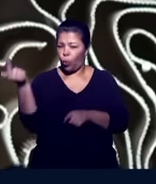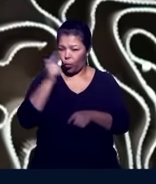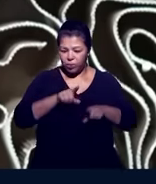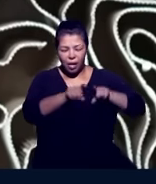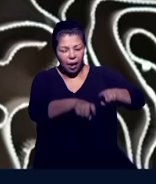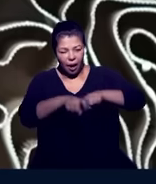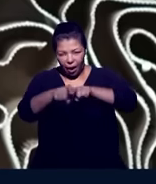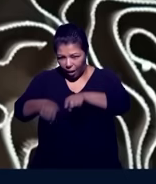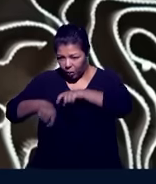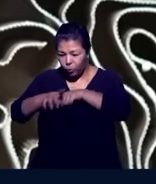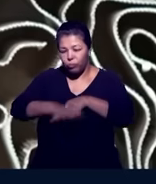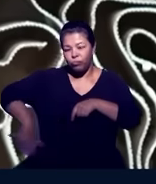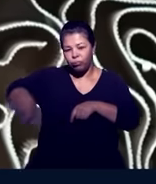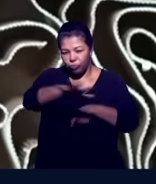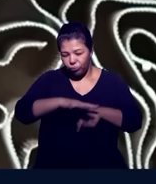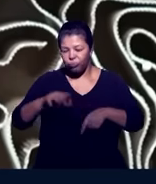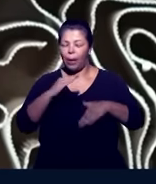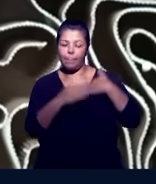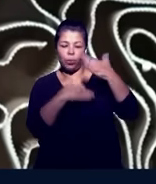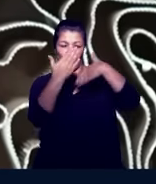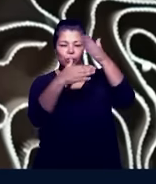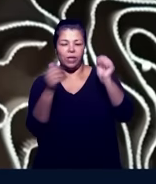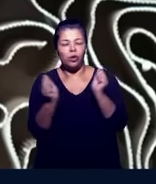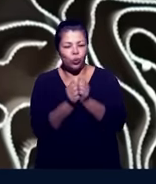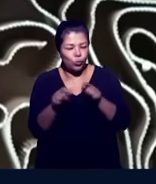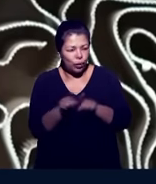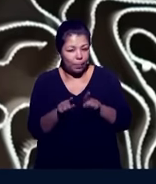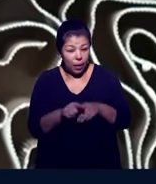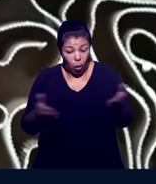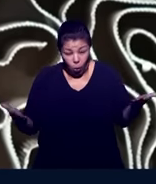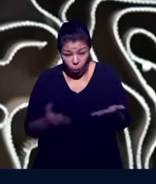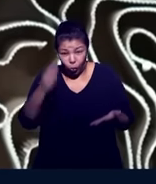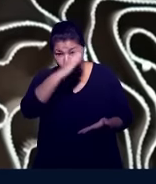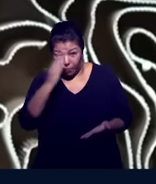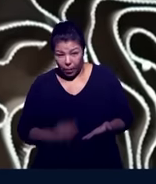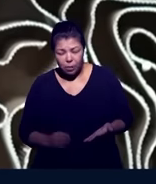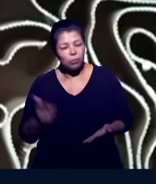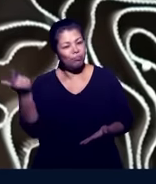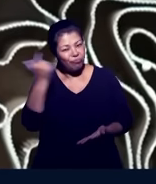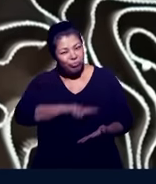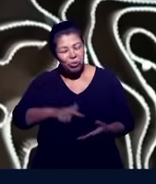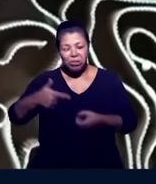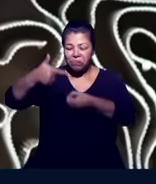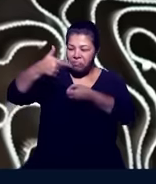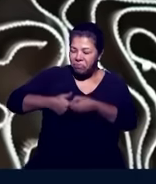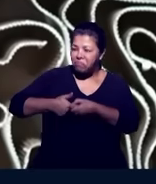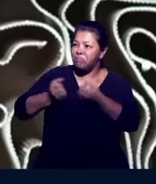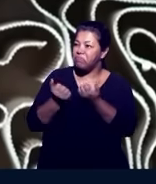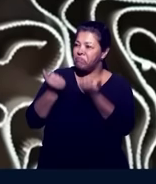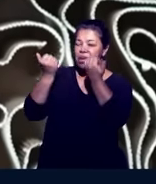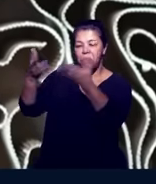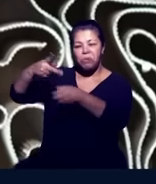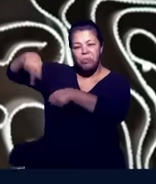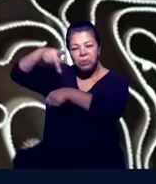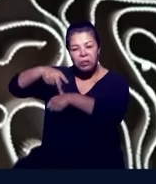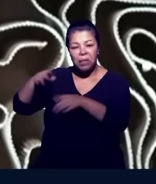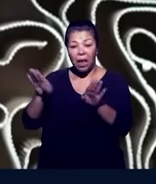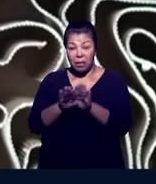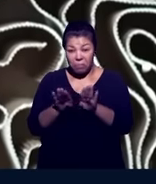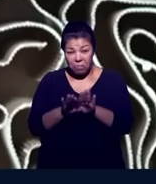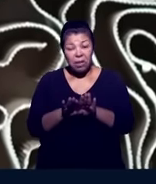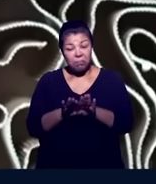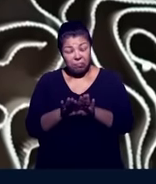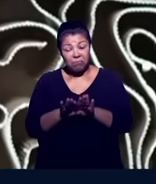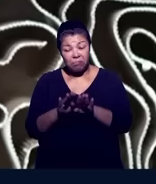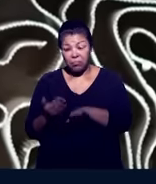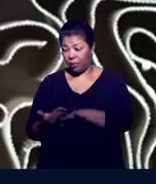espaço para crescer produtividade e o Brasil hoje é exportador líquido de petróleo até 2015 16 o Brasil é era